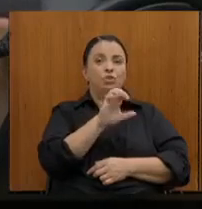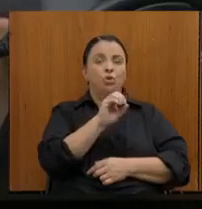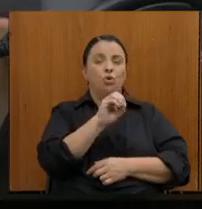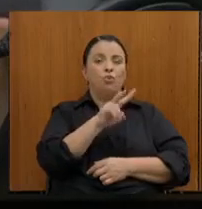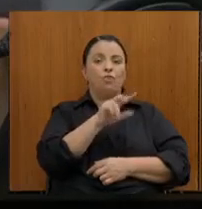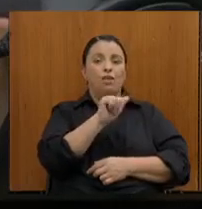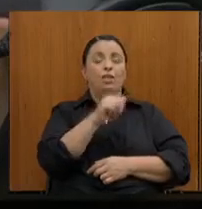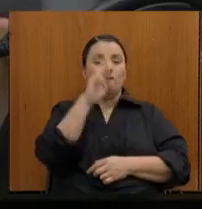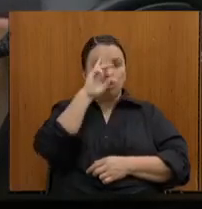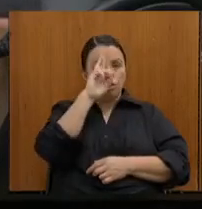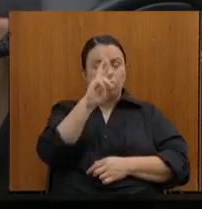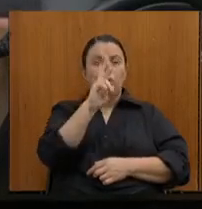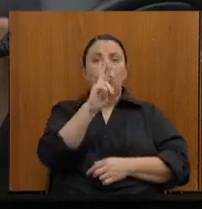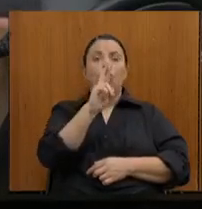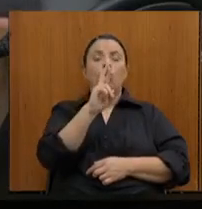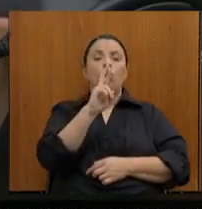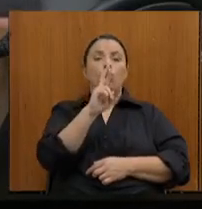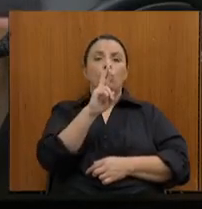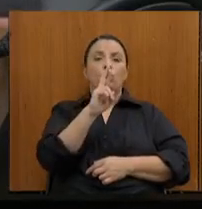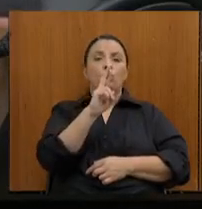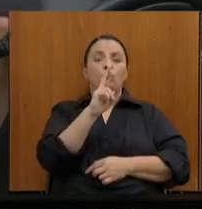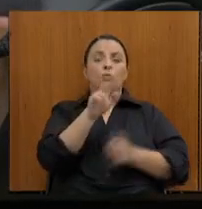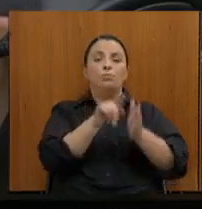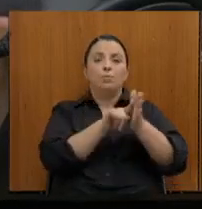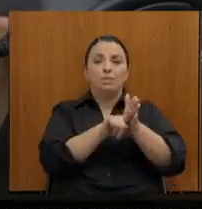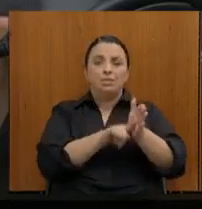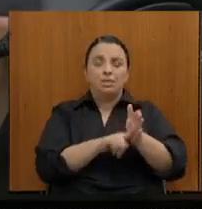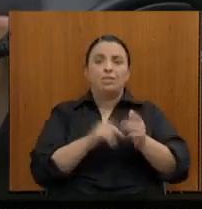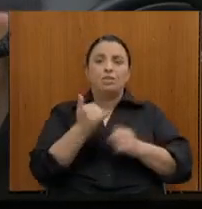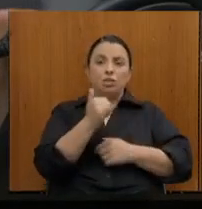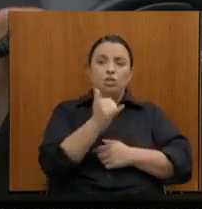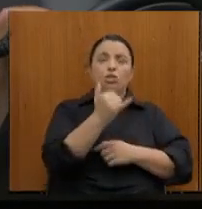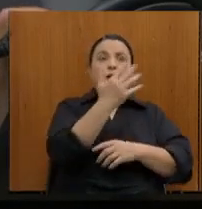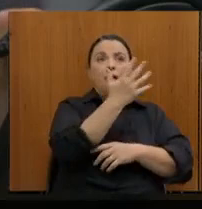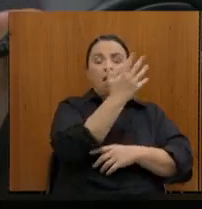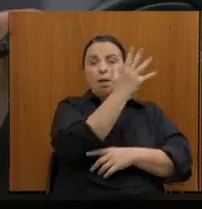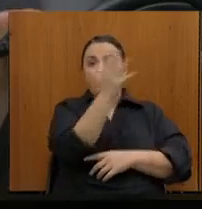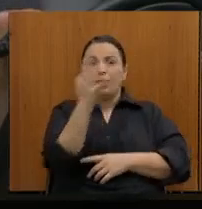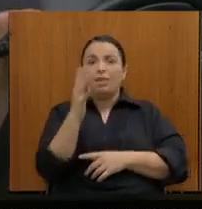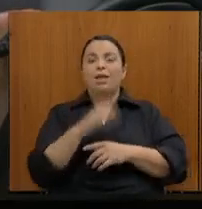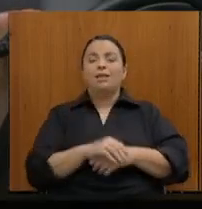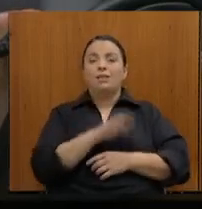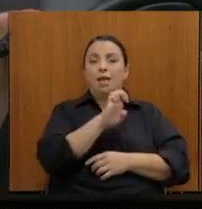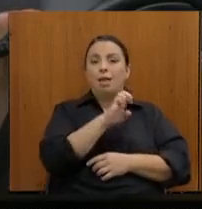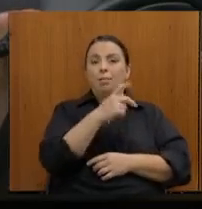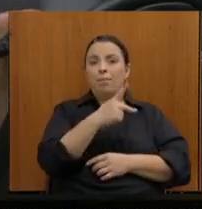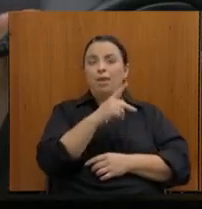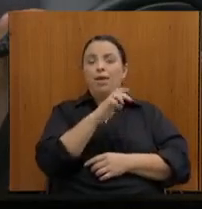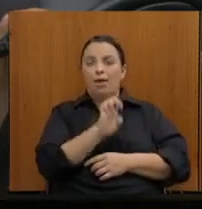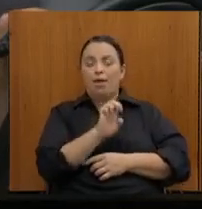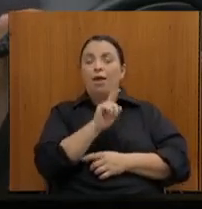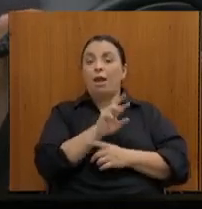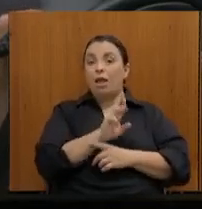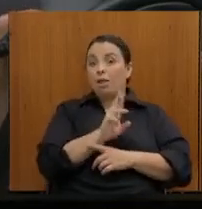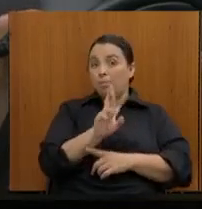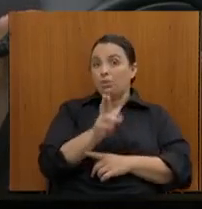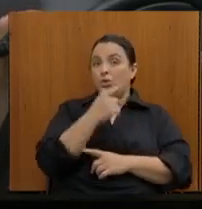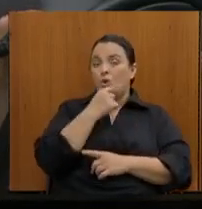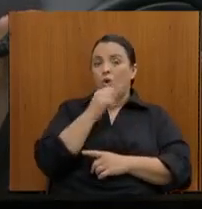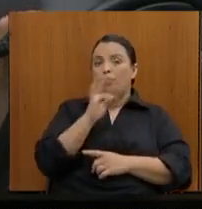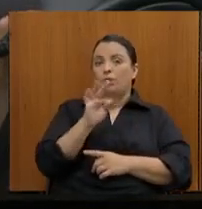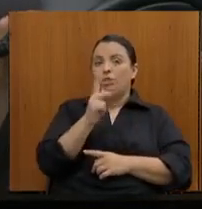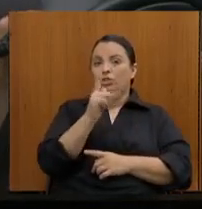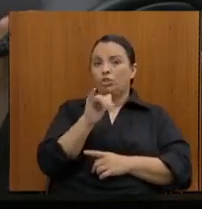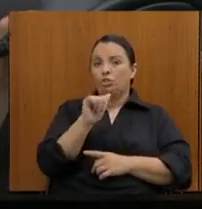da empresa de pesquisa energética epe representando o Dr Thiago Vasconcelos presidente